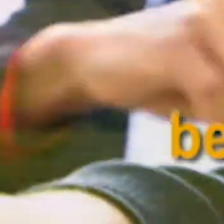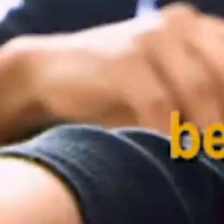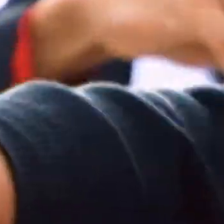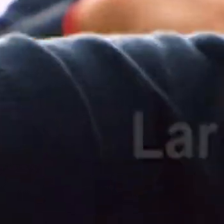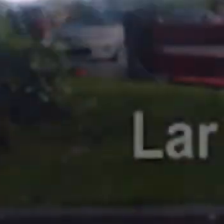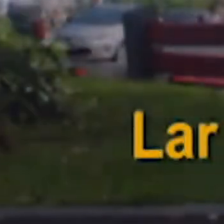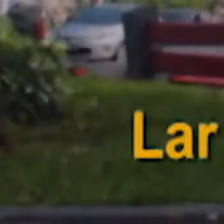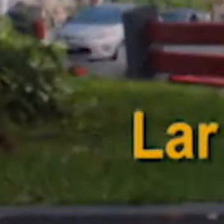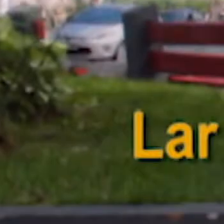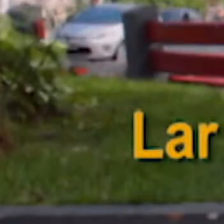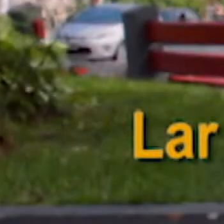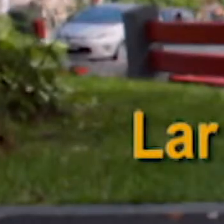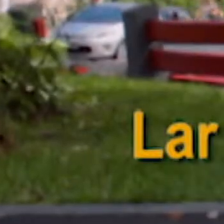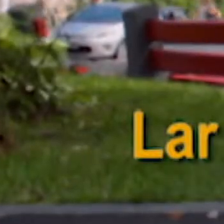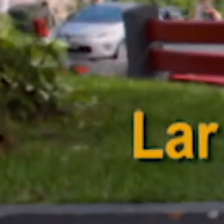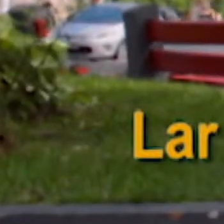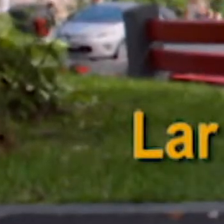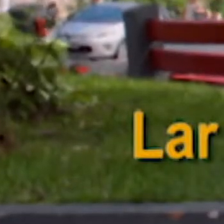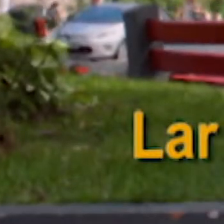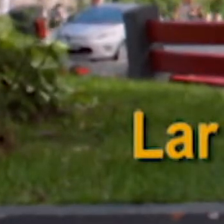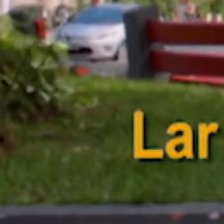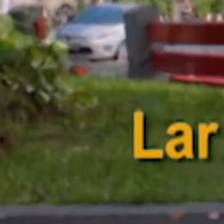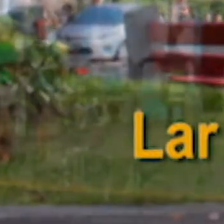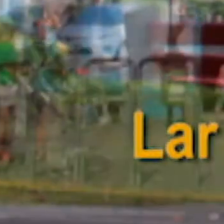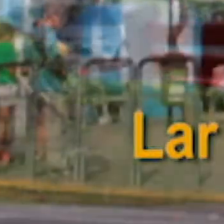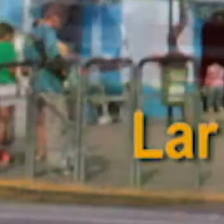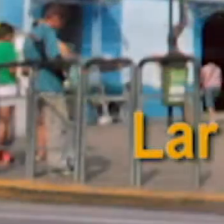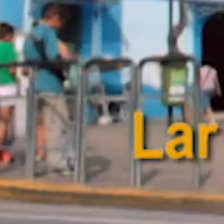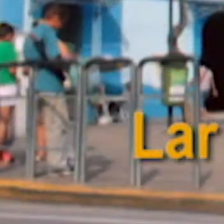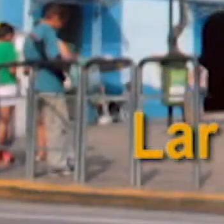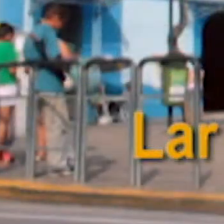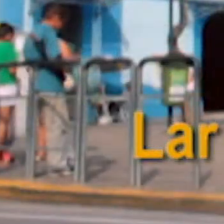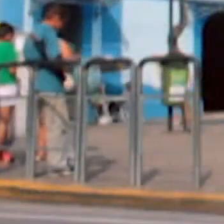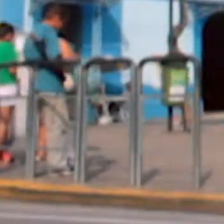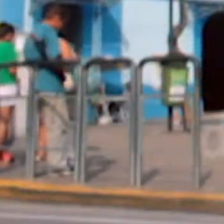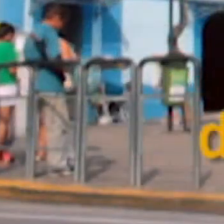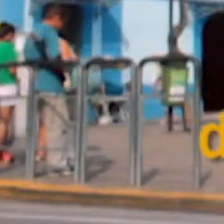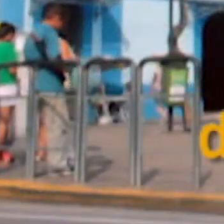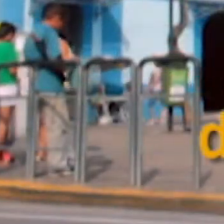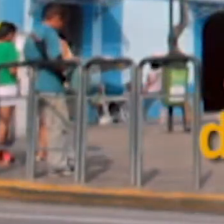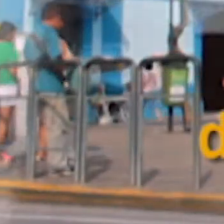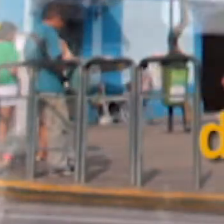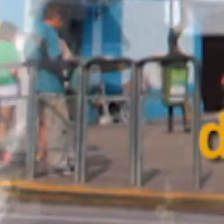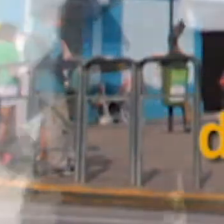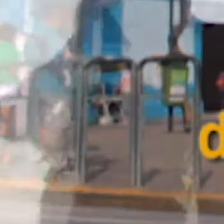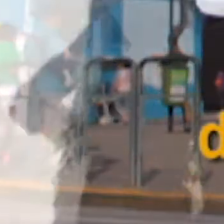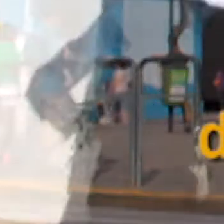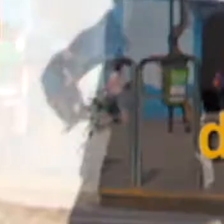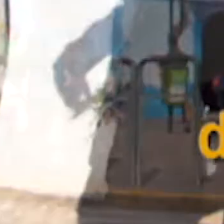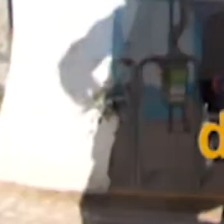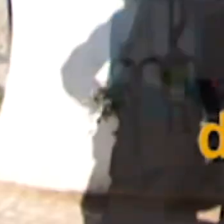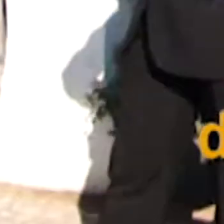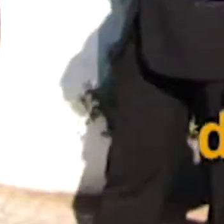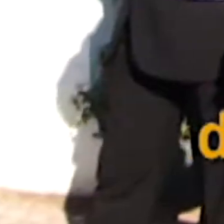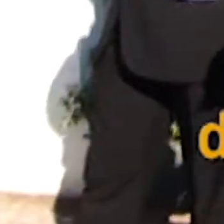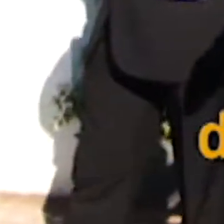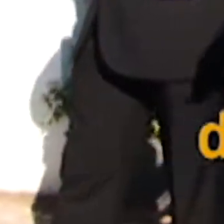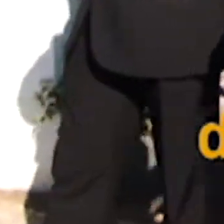país. Lá de escolas, de fé e de igrejas, de comércio e